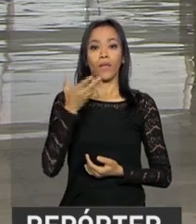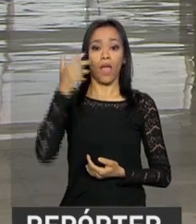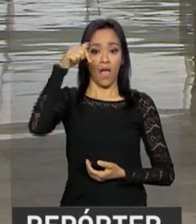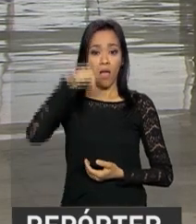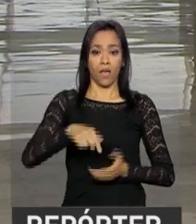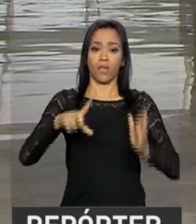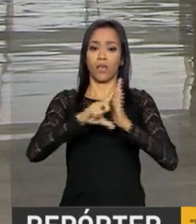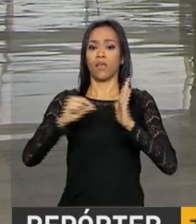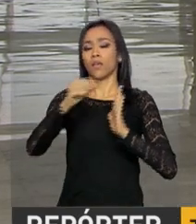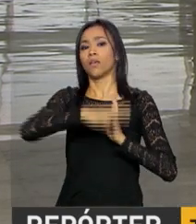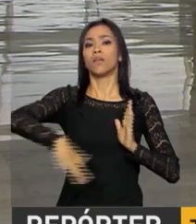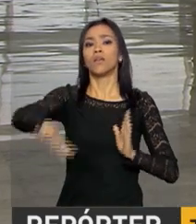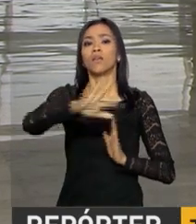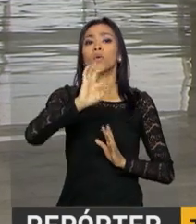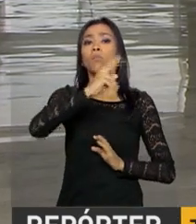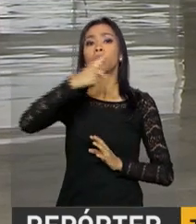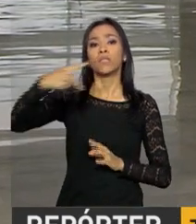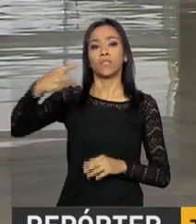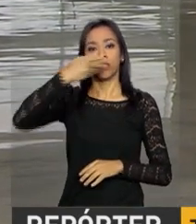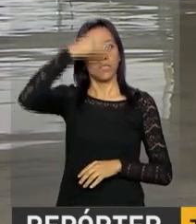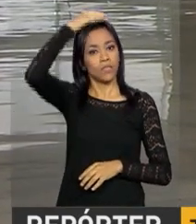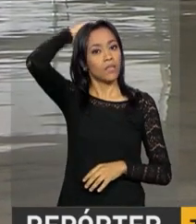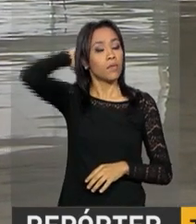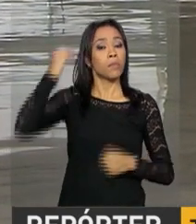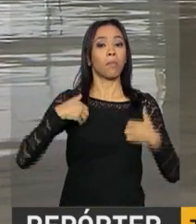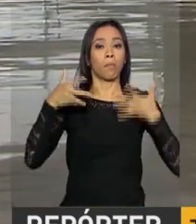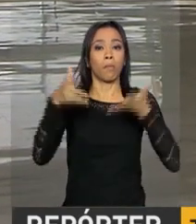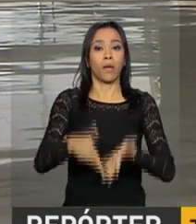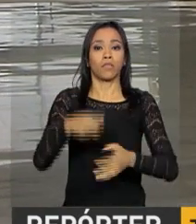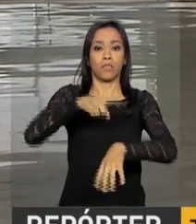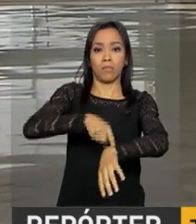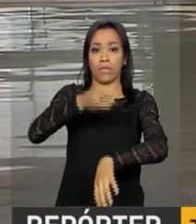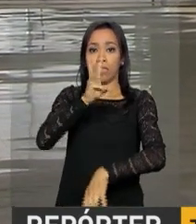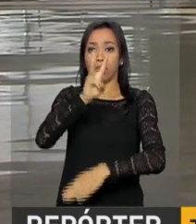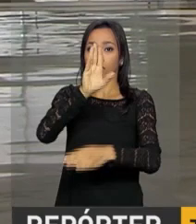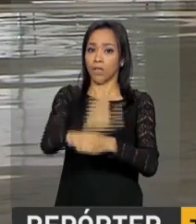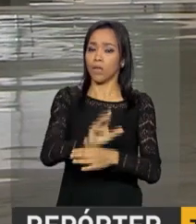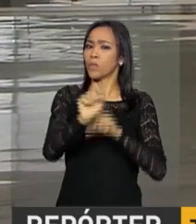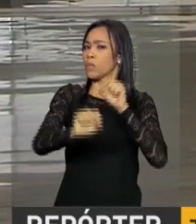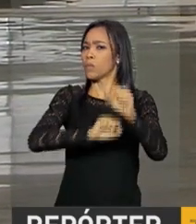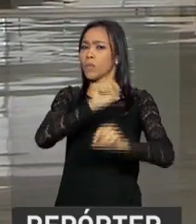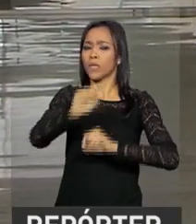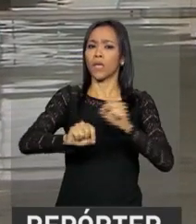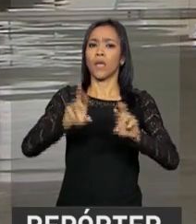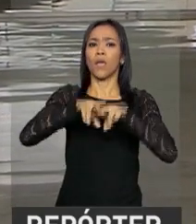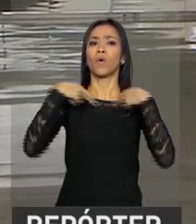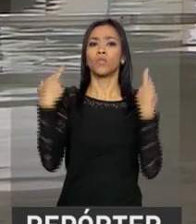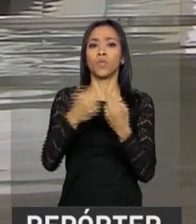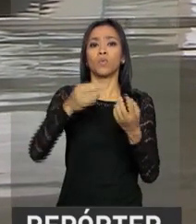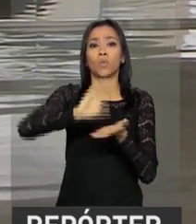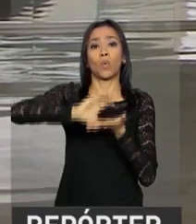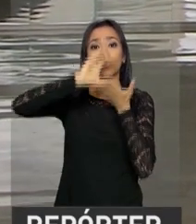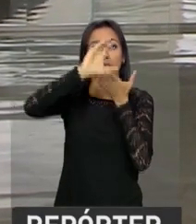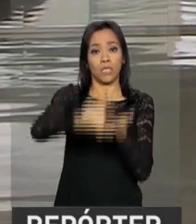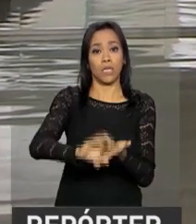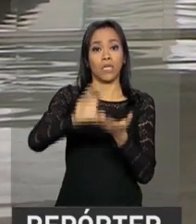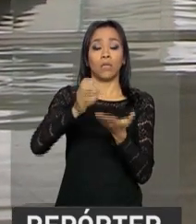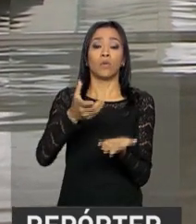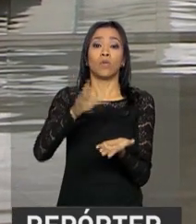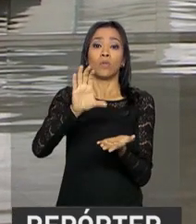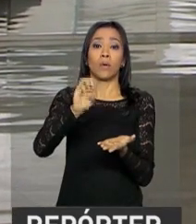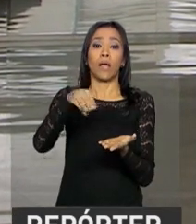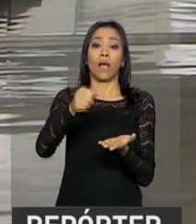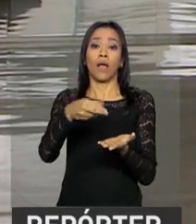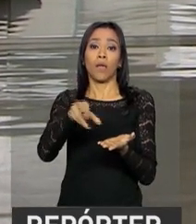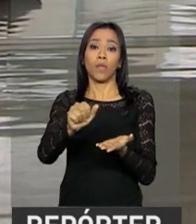no Palácio do Planalto, o presidente Michel Temer participa às 15h da reunião do Conselho da Câmara de Comércio Exterior. A Câmara é formada